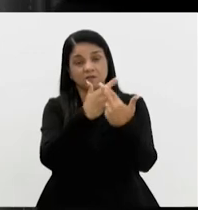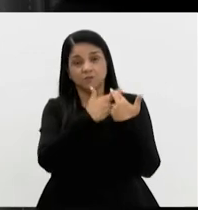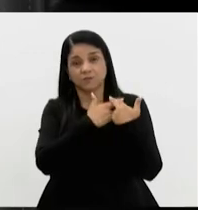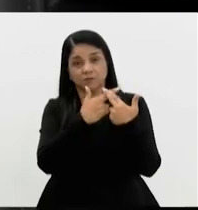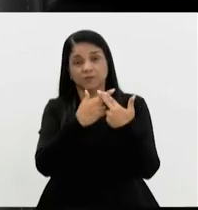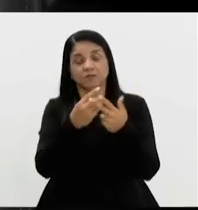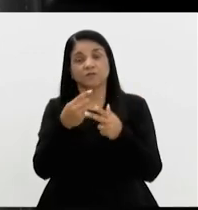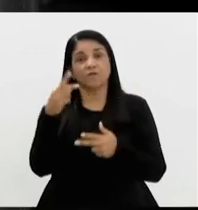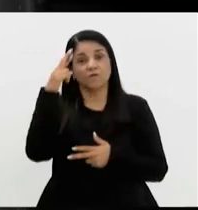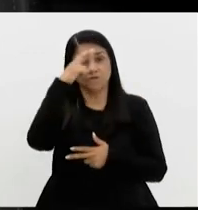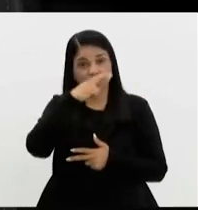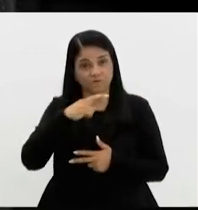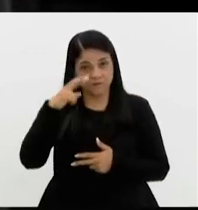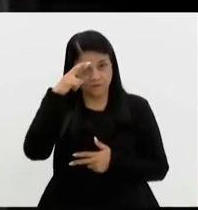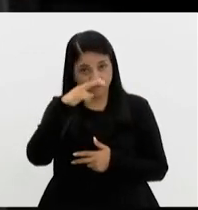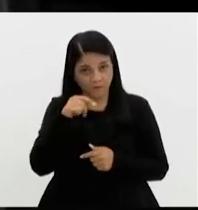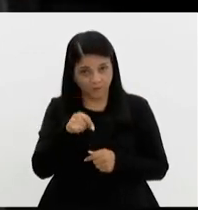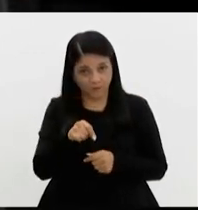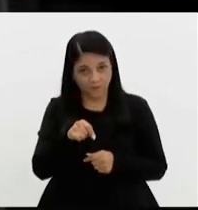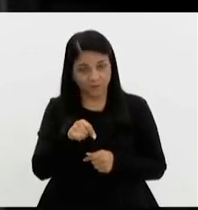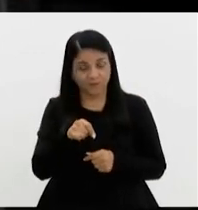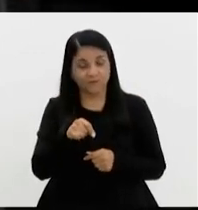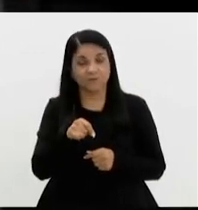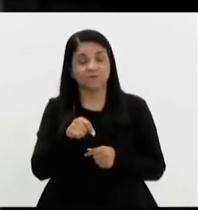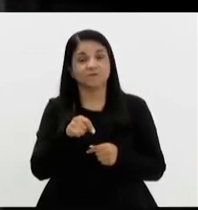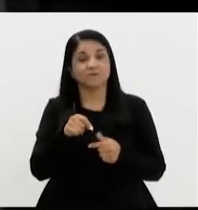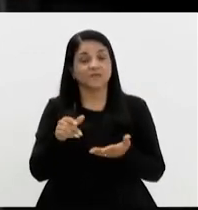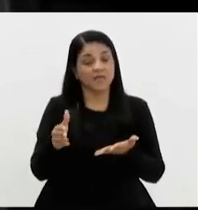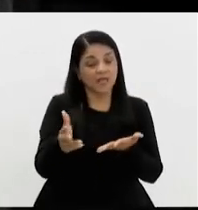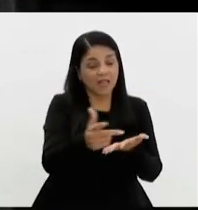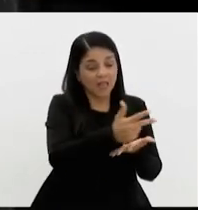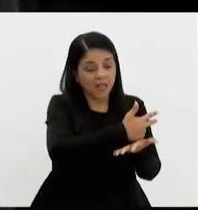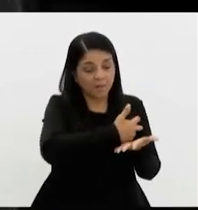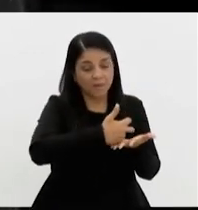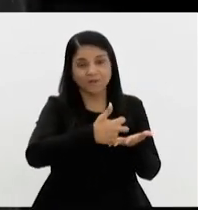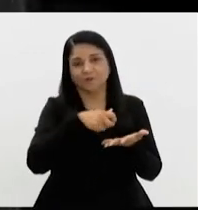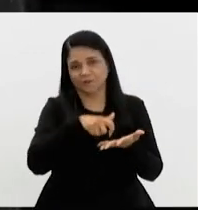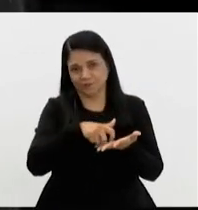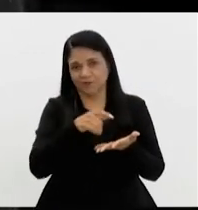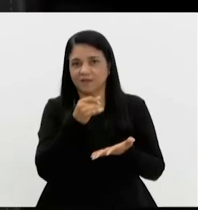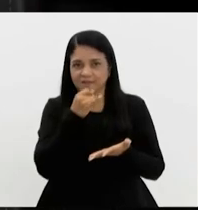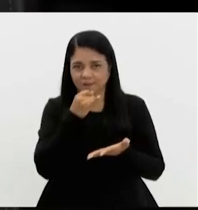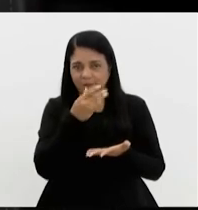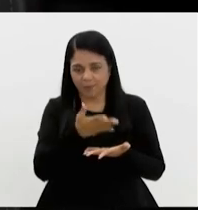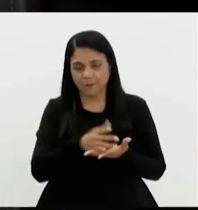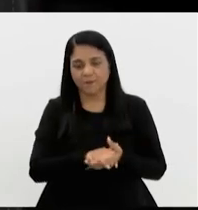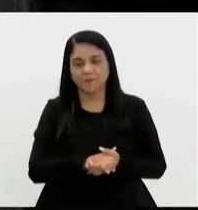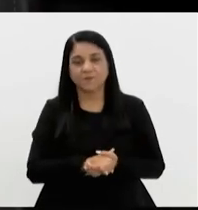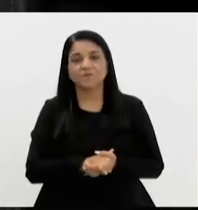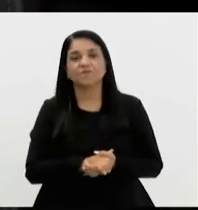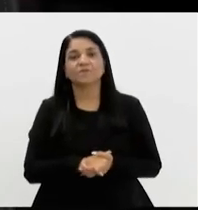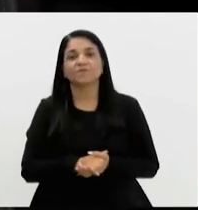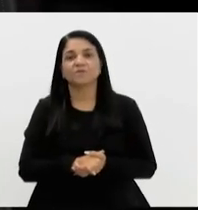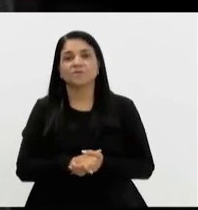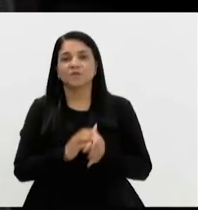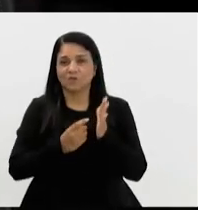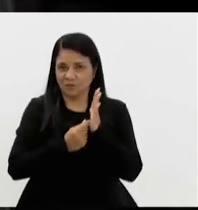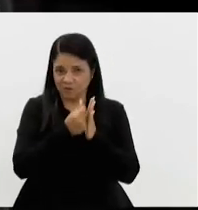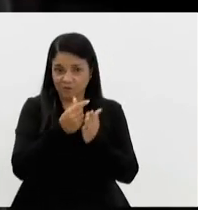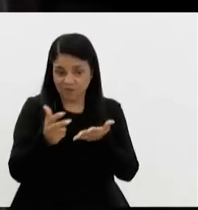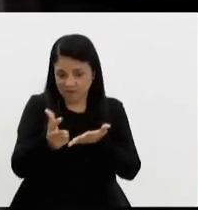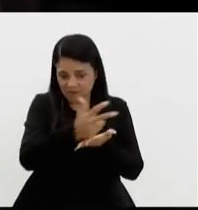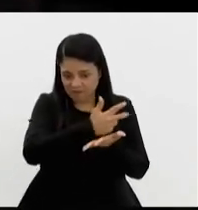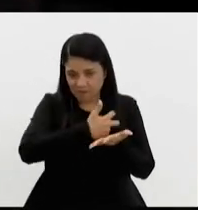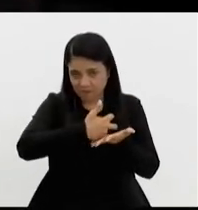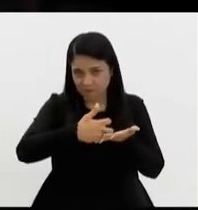fiscal para trazer elementos sobre a execução orçamentária por exemplo também para atendimento ao